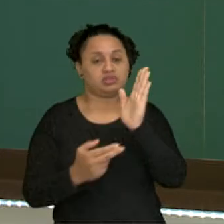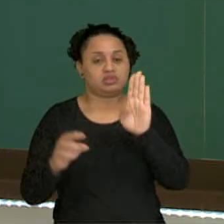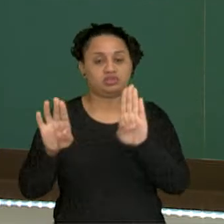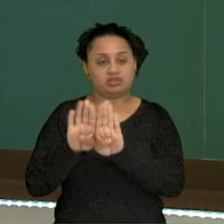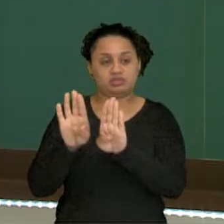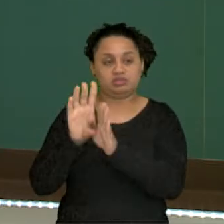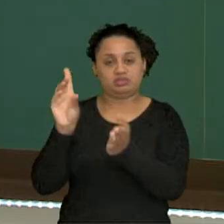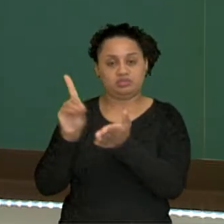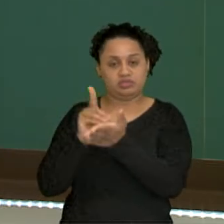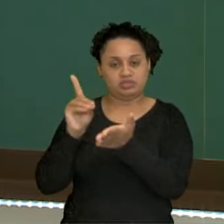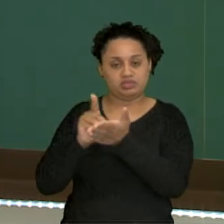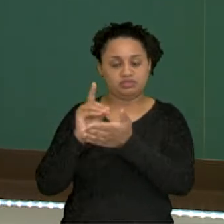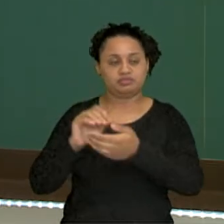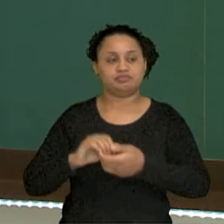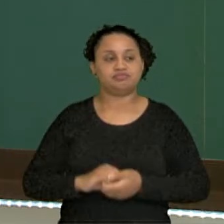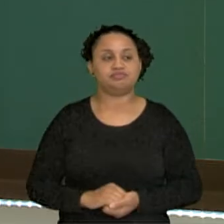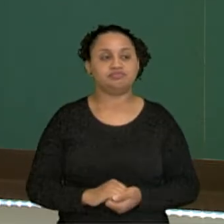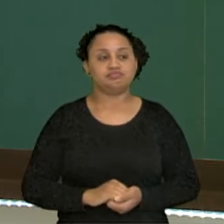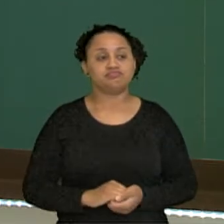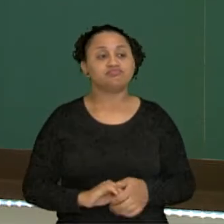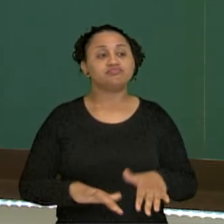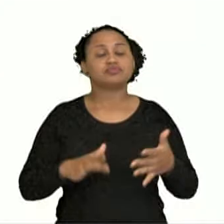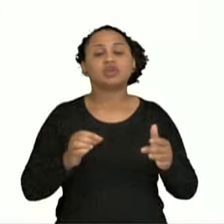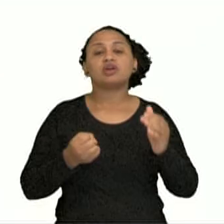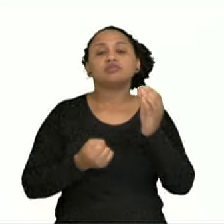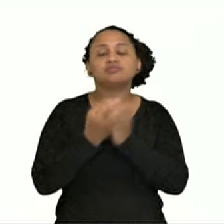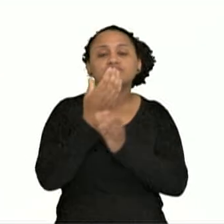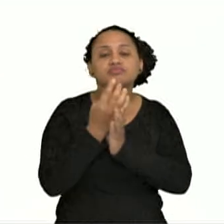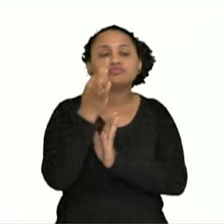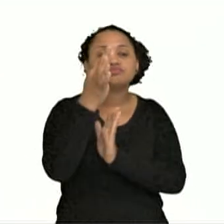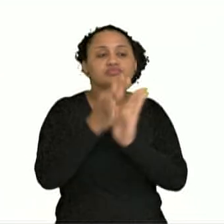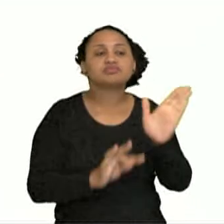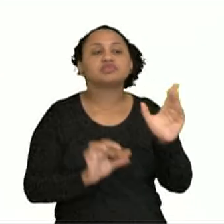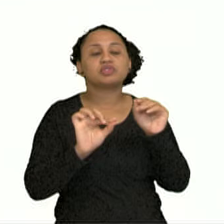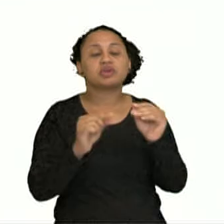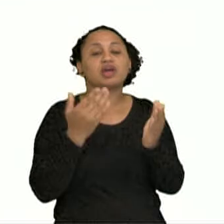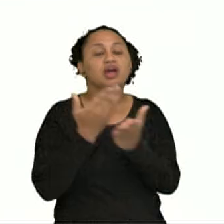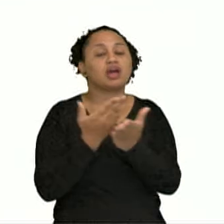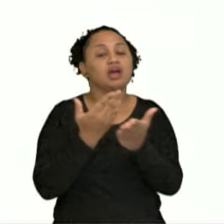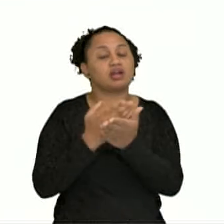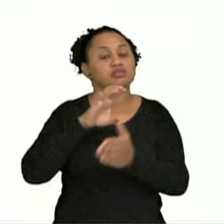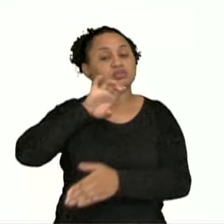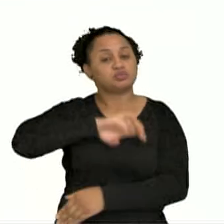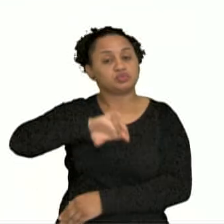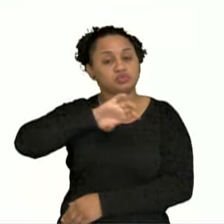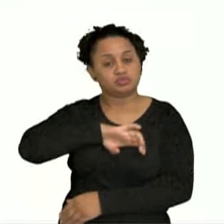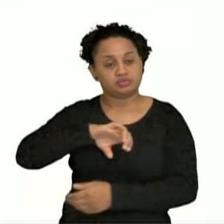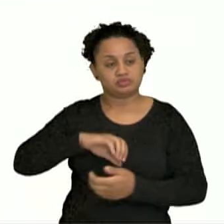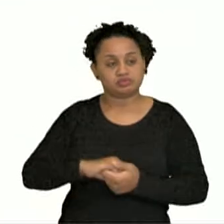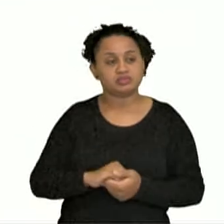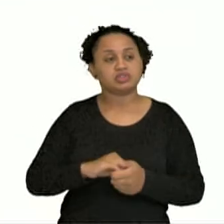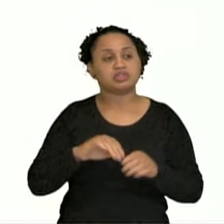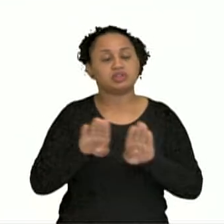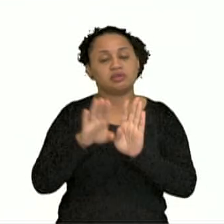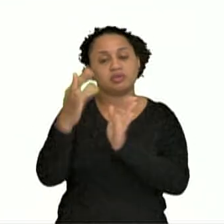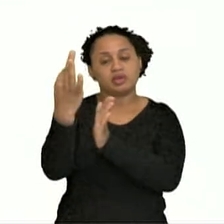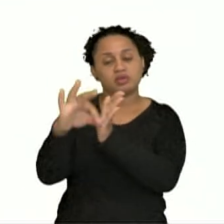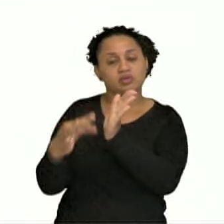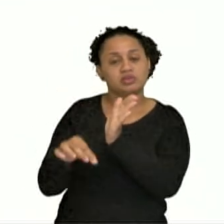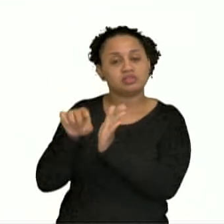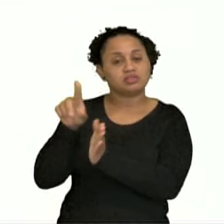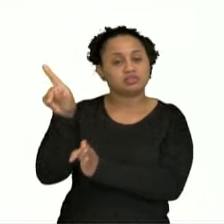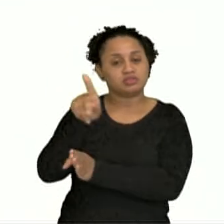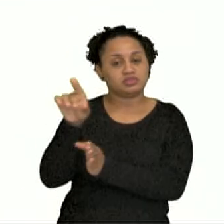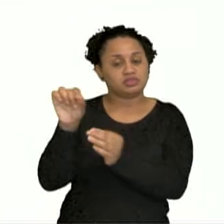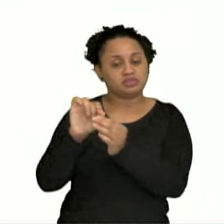redação e o dicionário? Então, as produções de texto nas aulas de língua portuguesa e as correções da